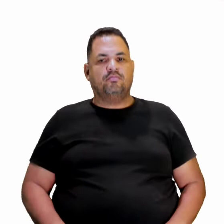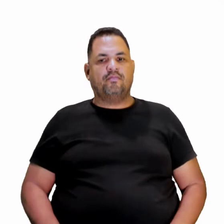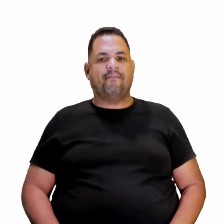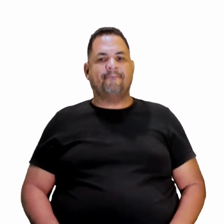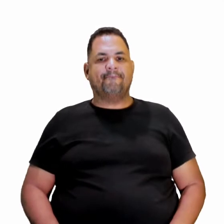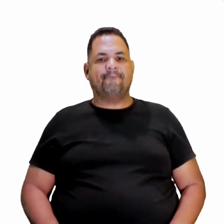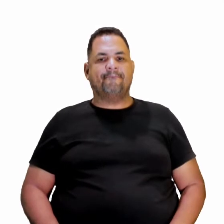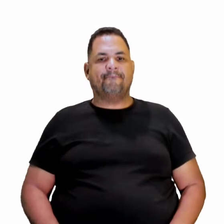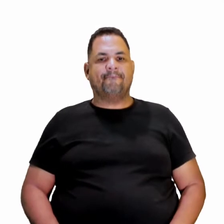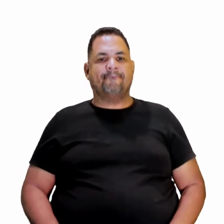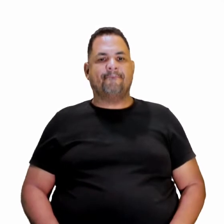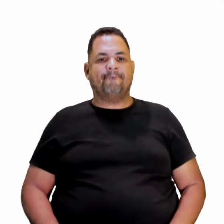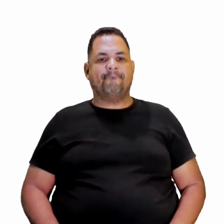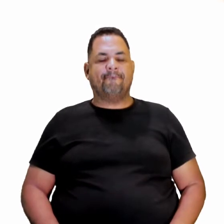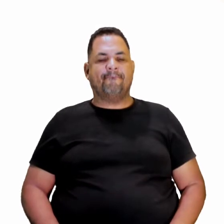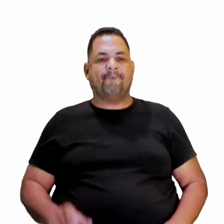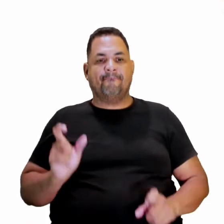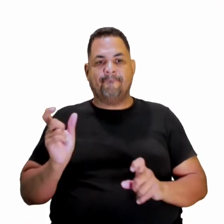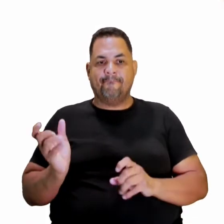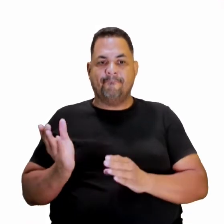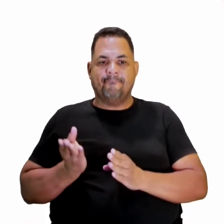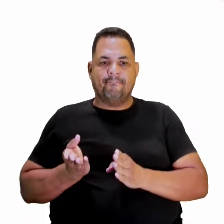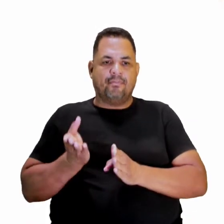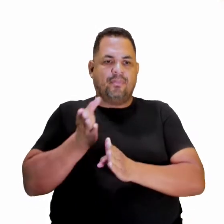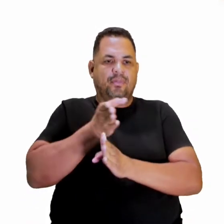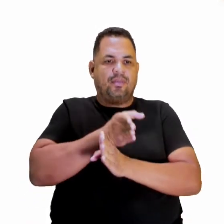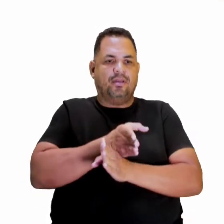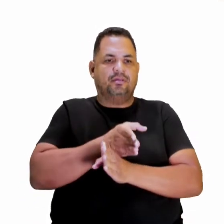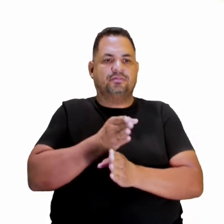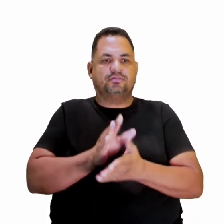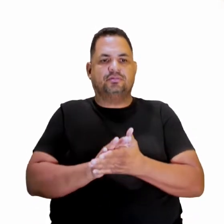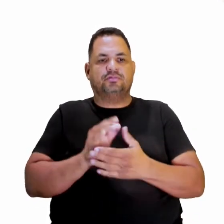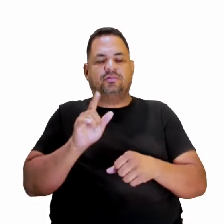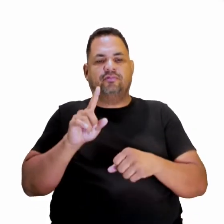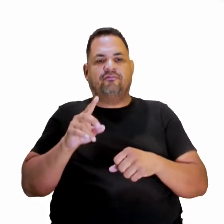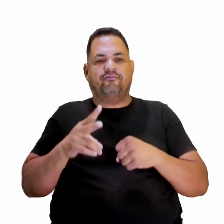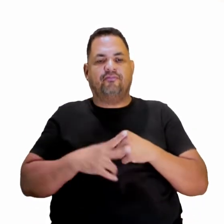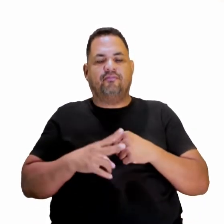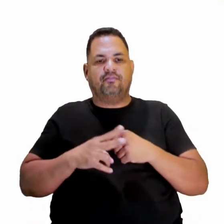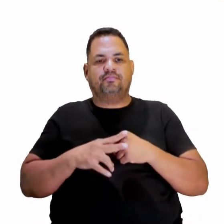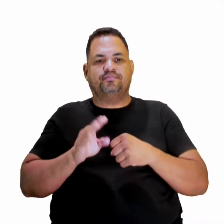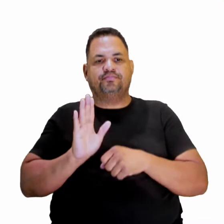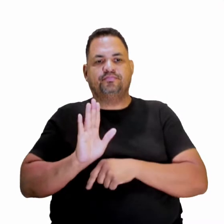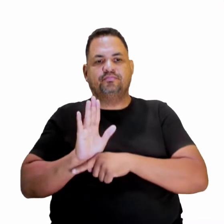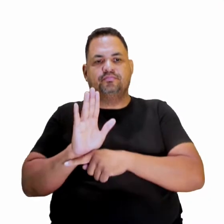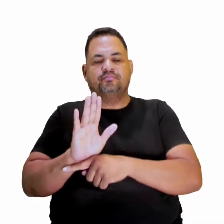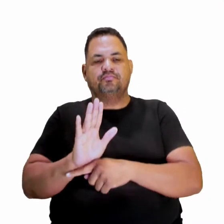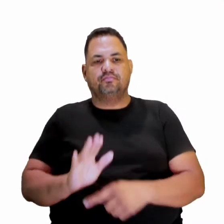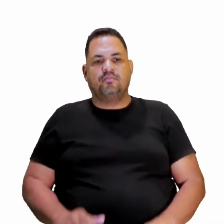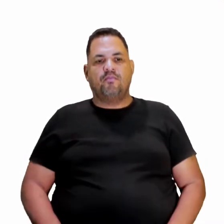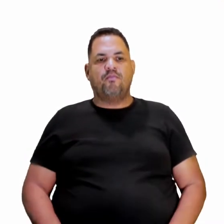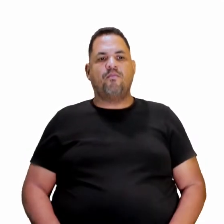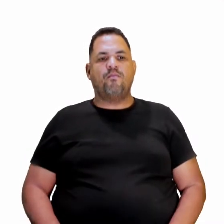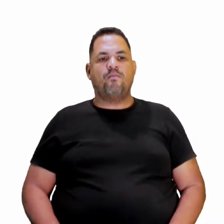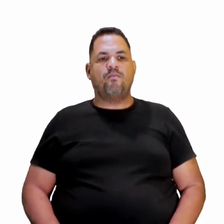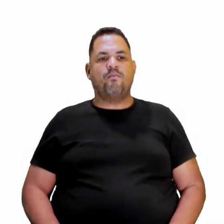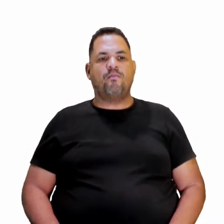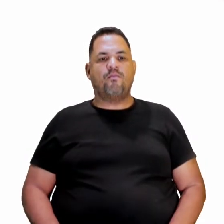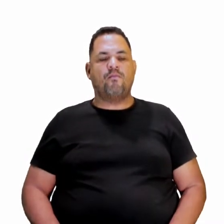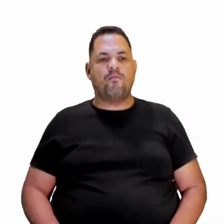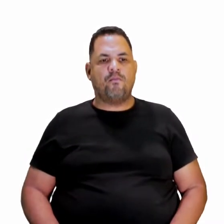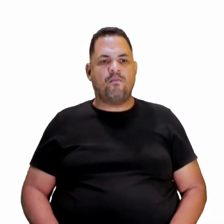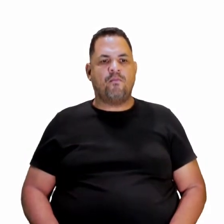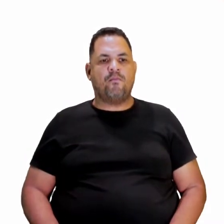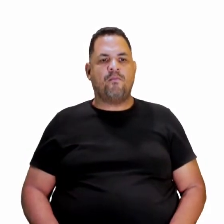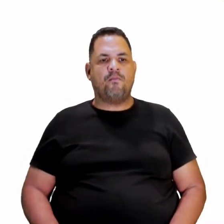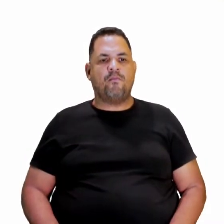pronome interrogativo na frente do auxiliar. Então, quando vem um pronome interrogativo, por exemplo, um